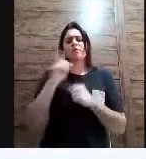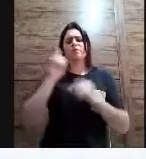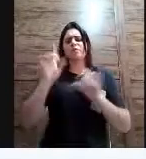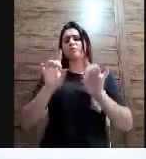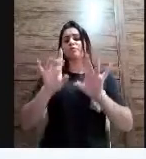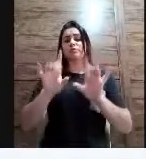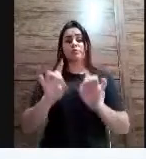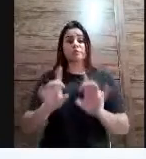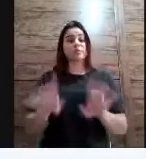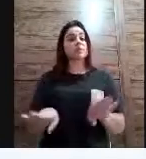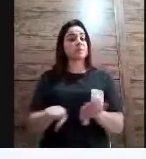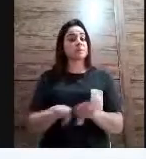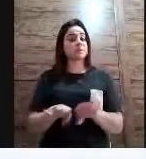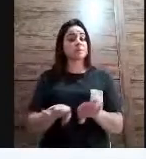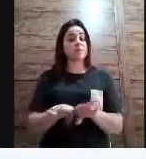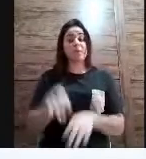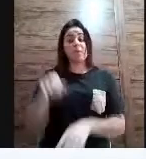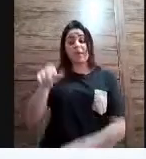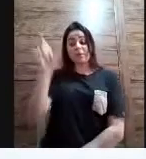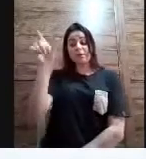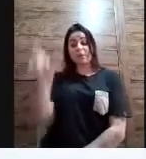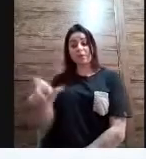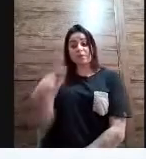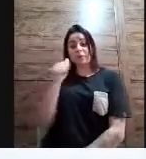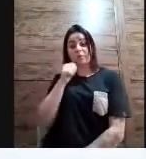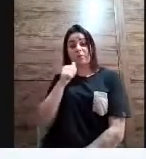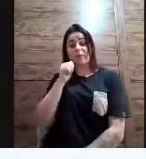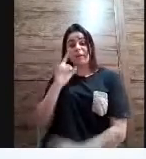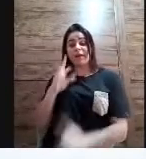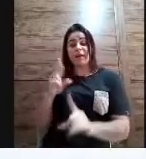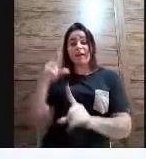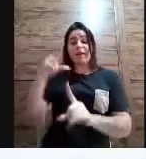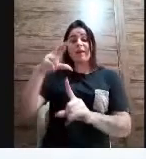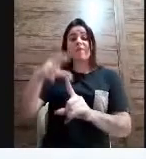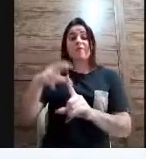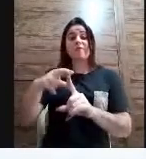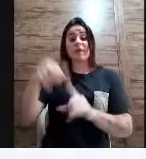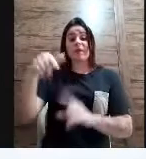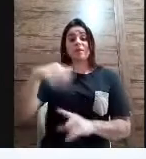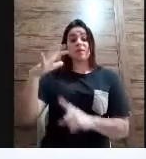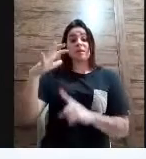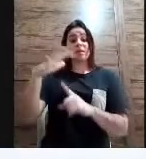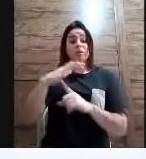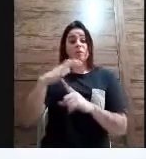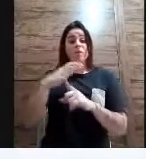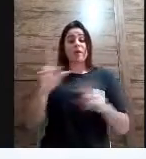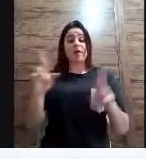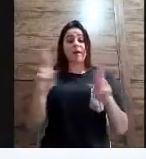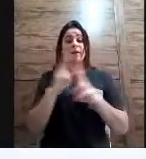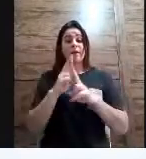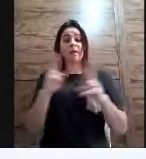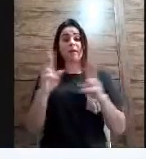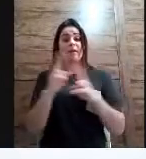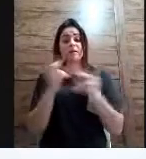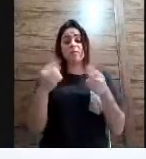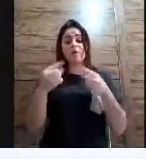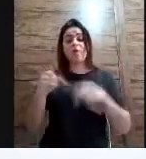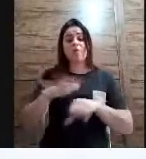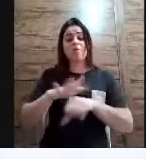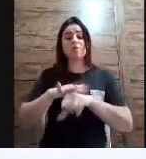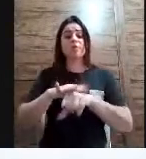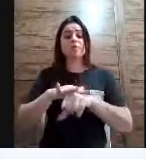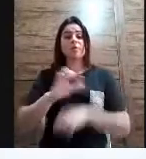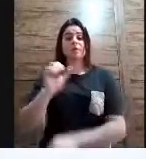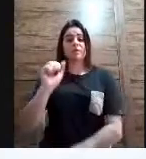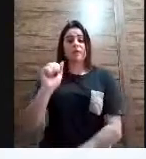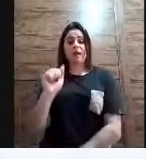Rossi, ela ainda é uma das referências mais importantes do nosso Estado em relação ao combate à AIDS. Para você